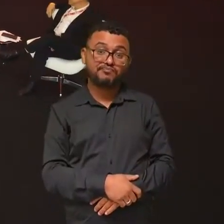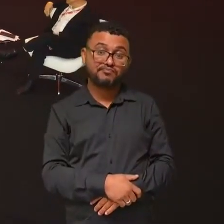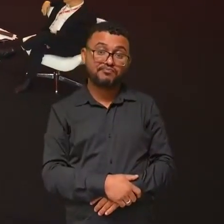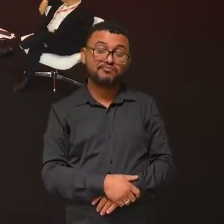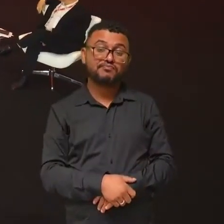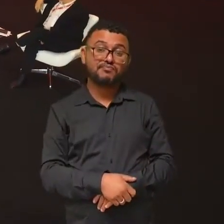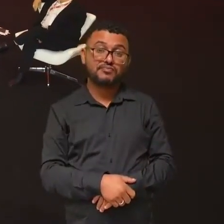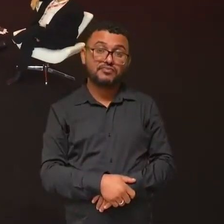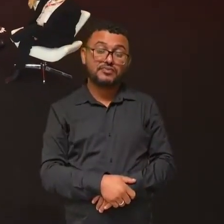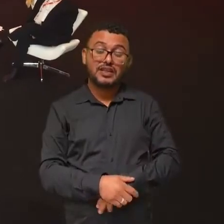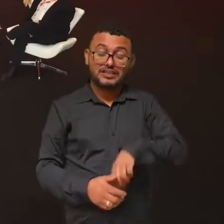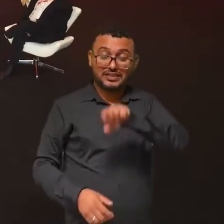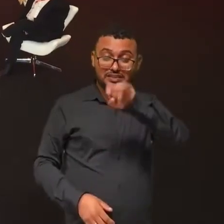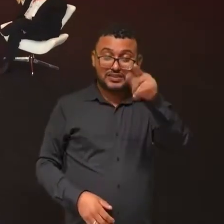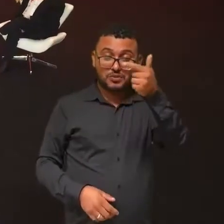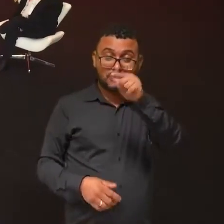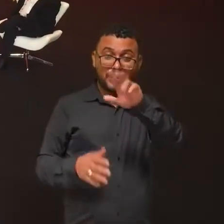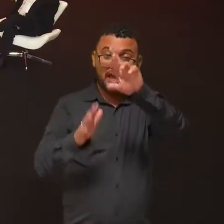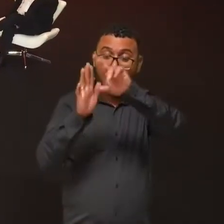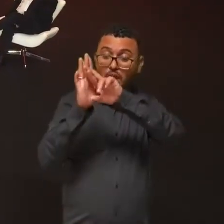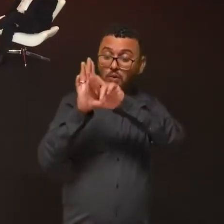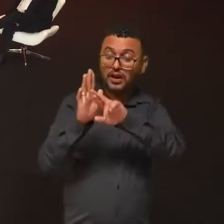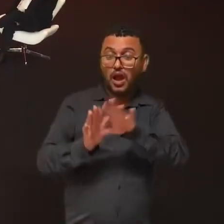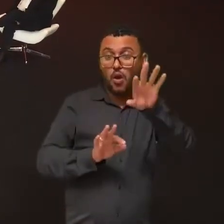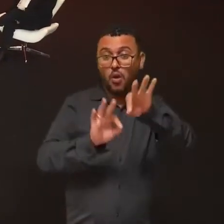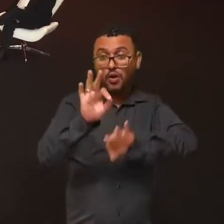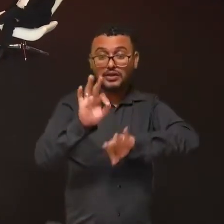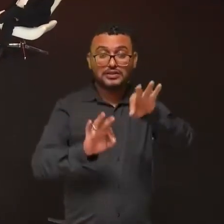para trazer o mínimo de